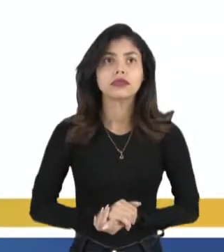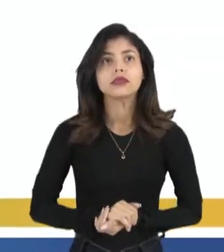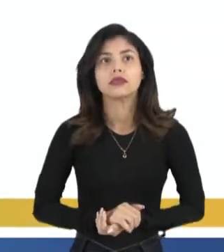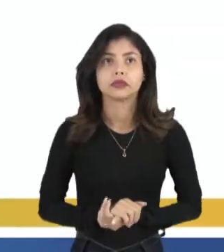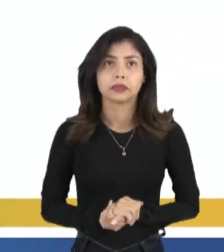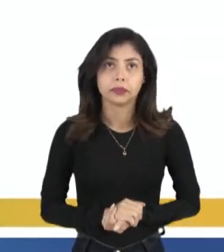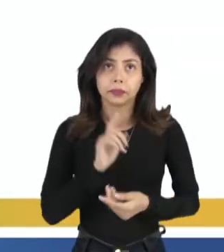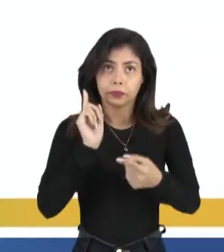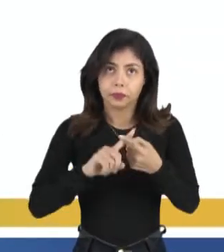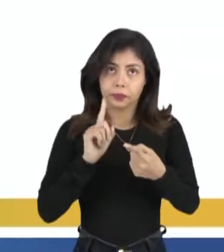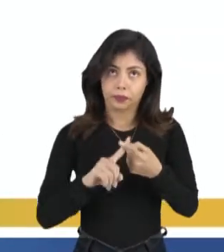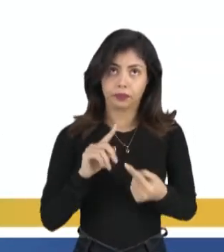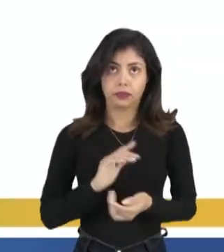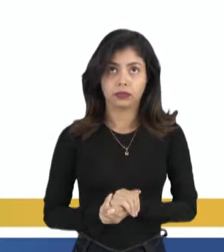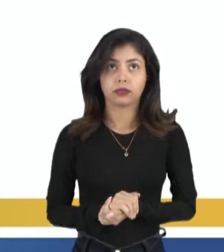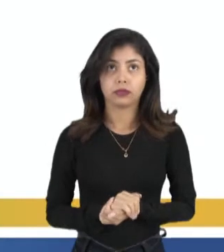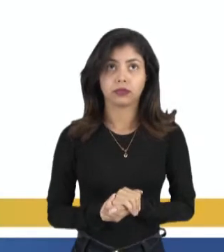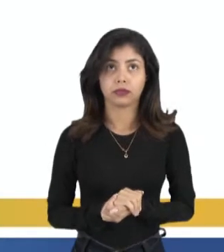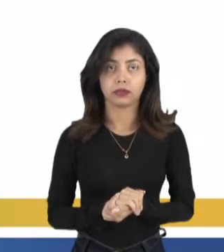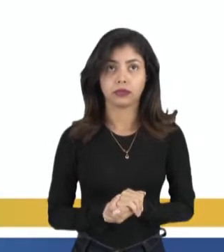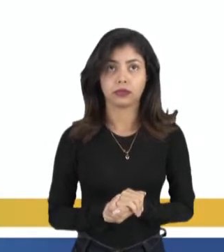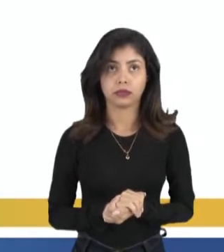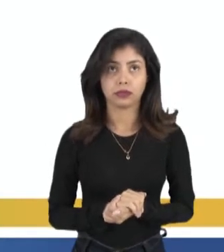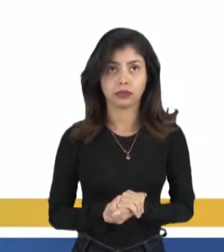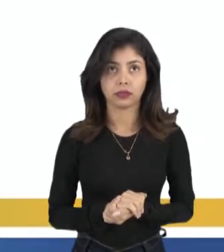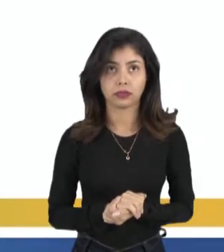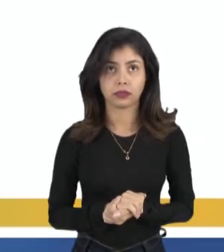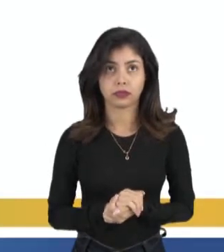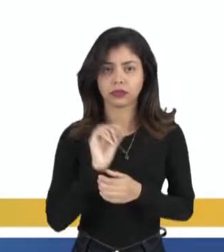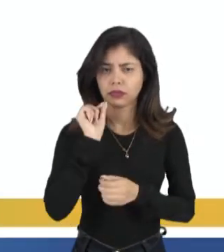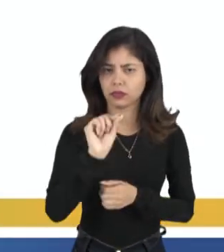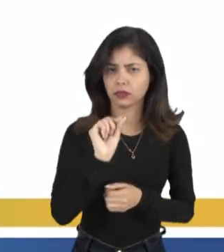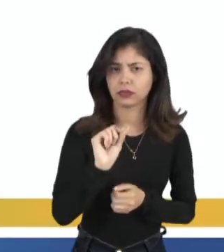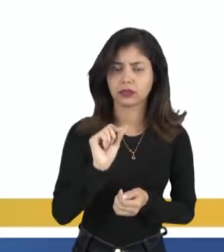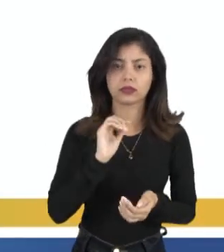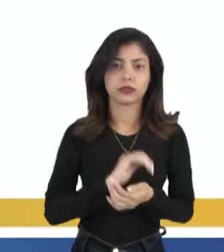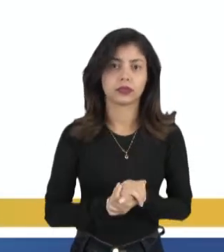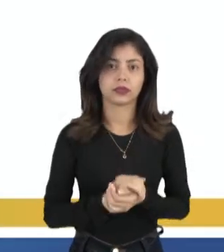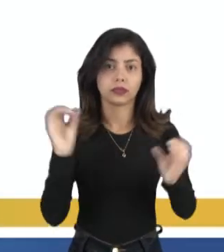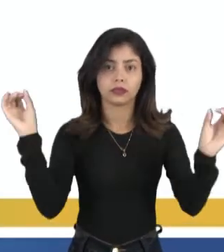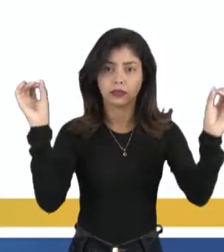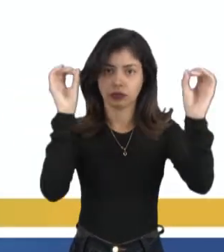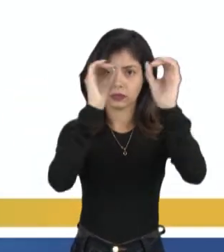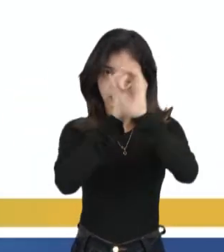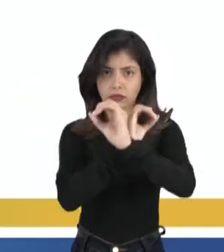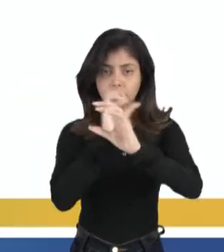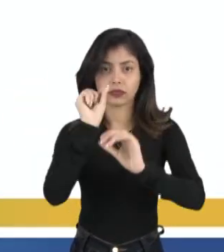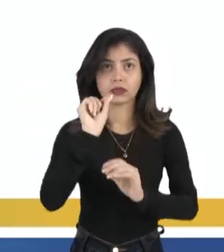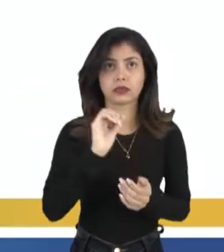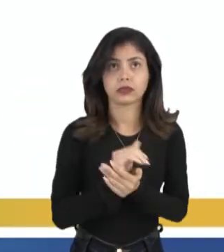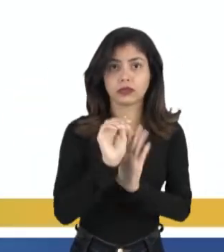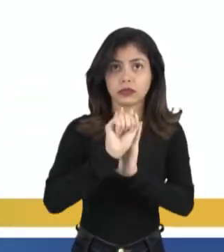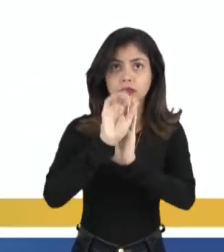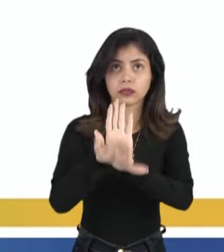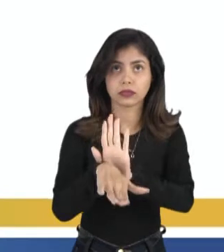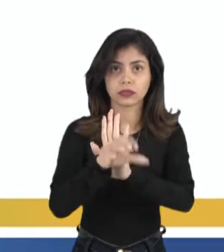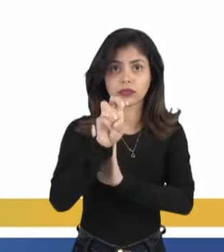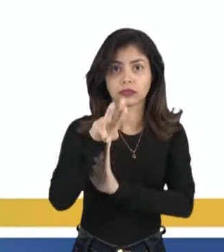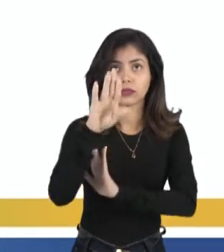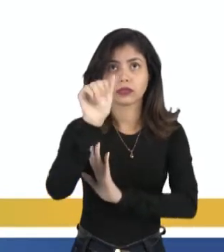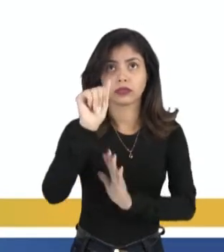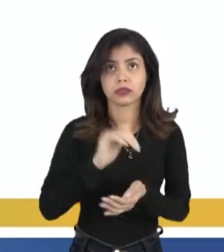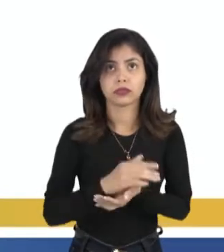tá? Então, primeiro, pessoal, para definir ali o que é um eclipse, nós temos que diferenciar o que é sombra, umbra e